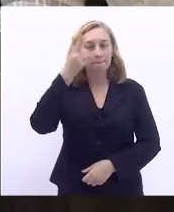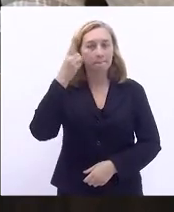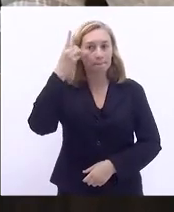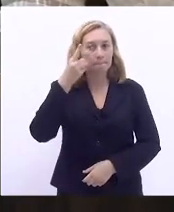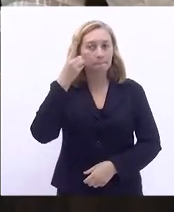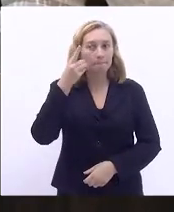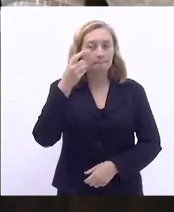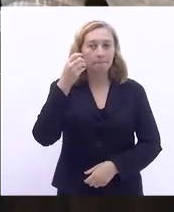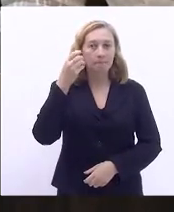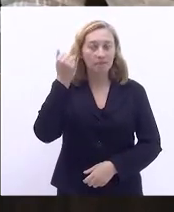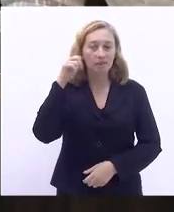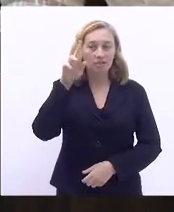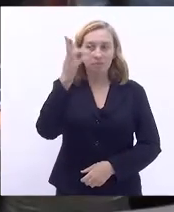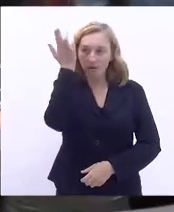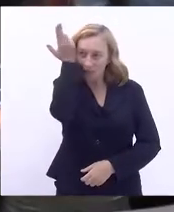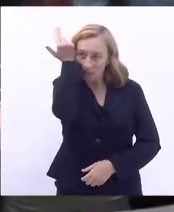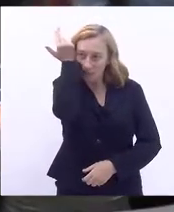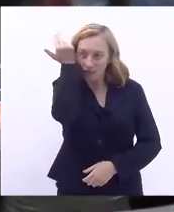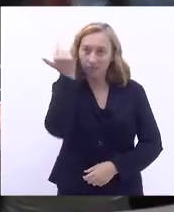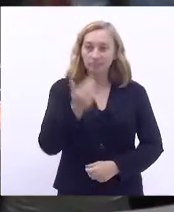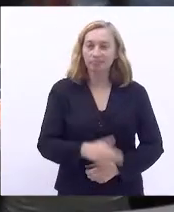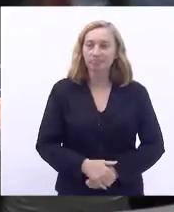Deputado Eliomar Coelho.